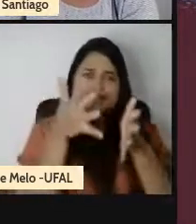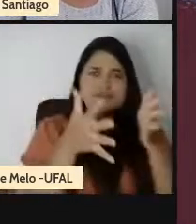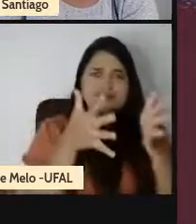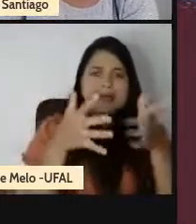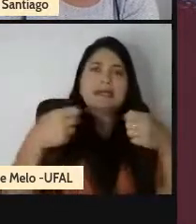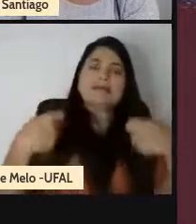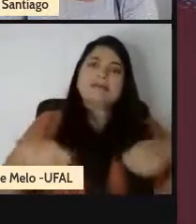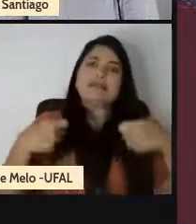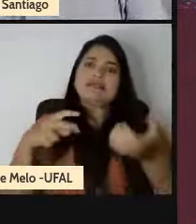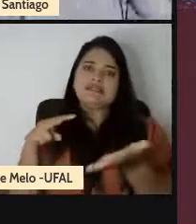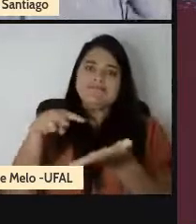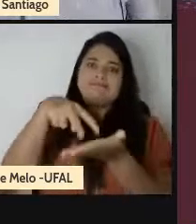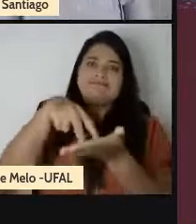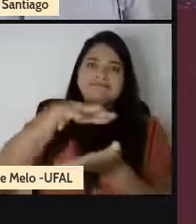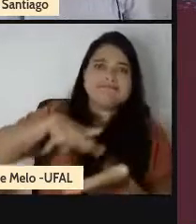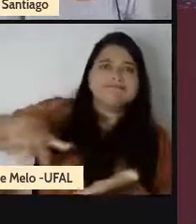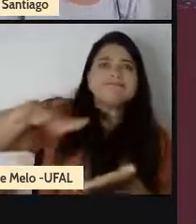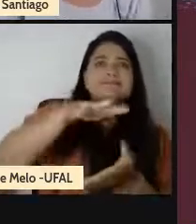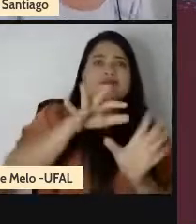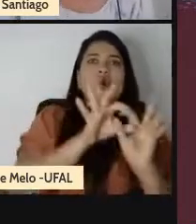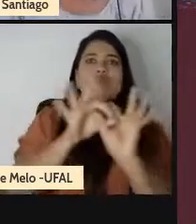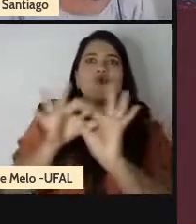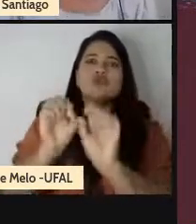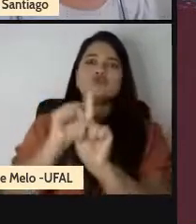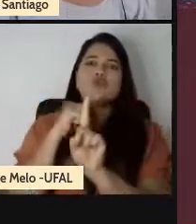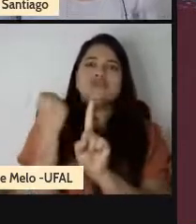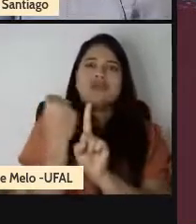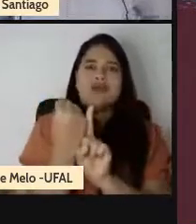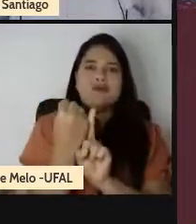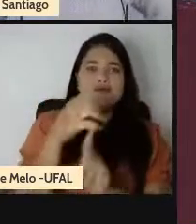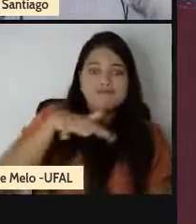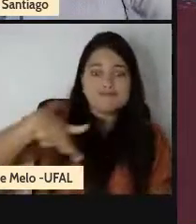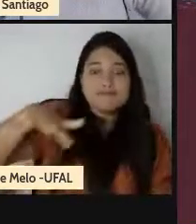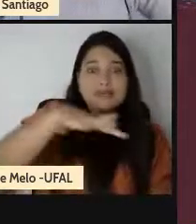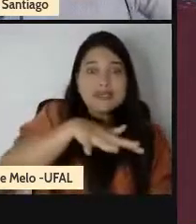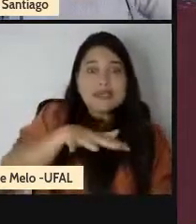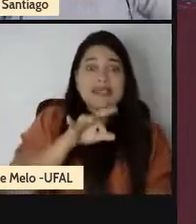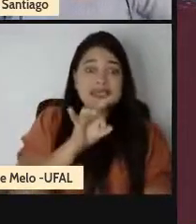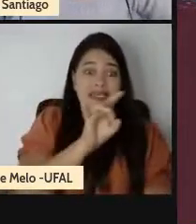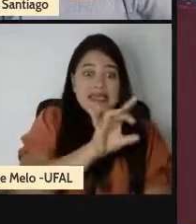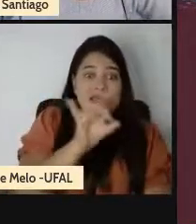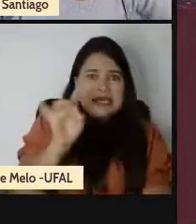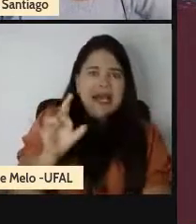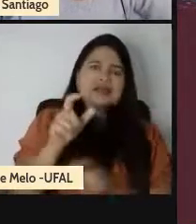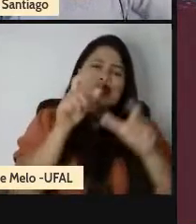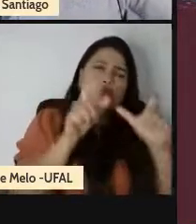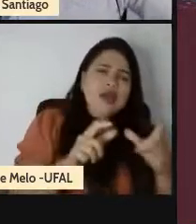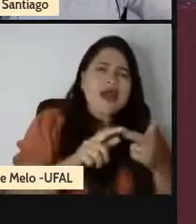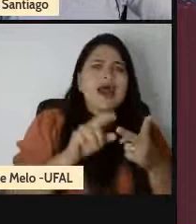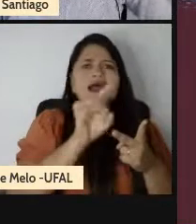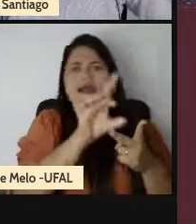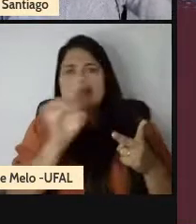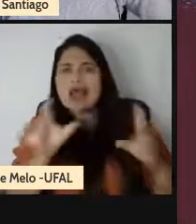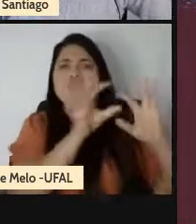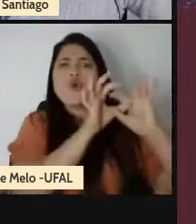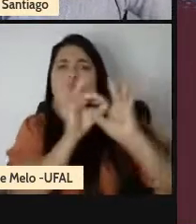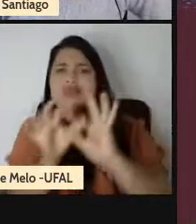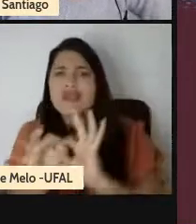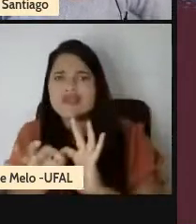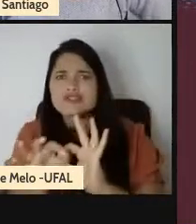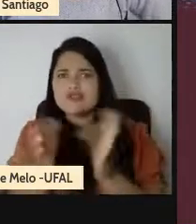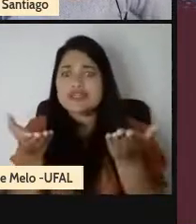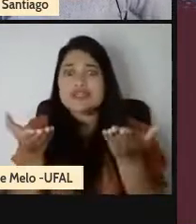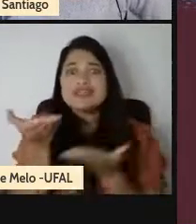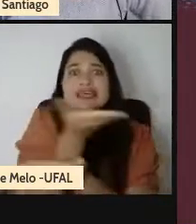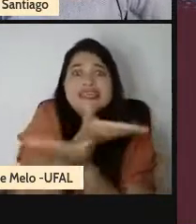em concreta. Cada lugar de atuação do TIOS, em cada lugar, em cada contexto, a partir da interação entre as